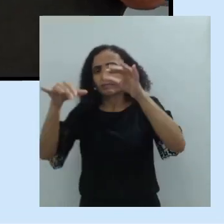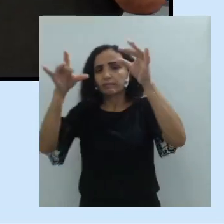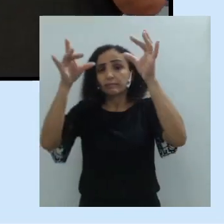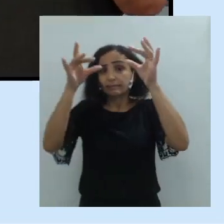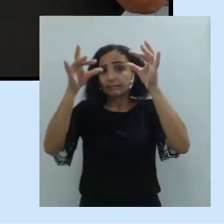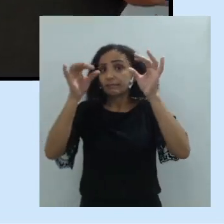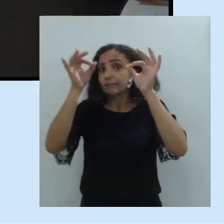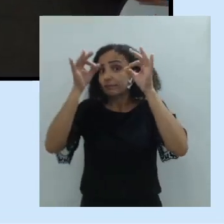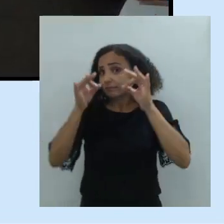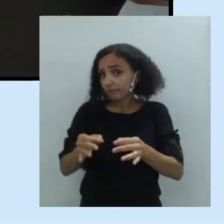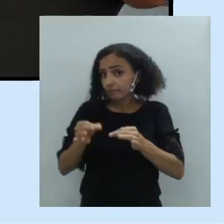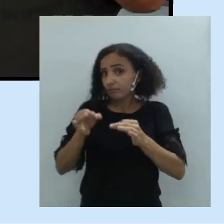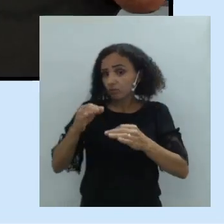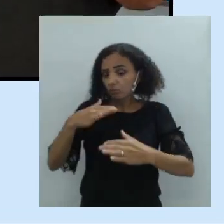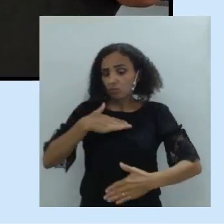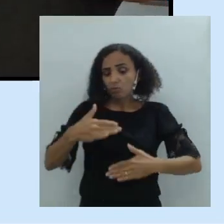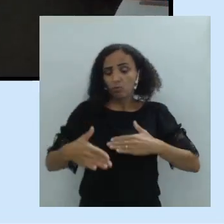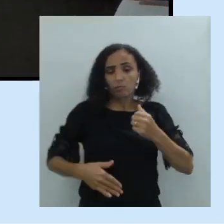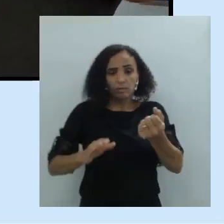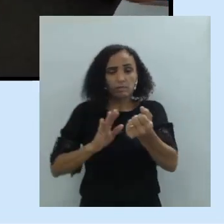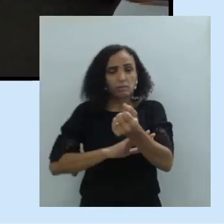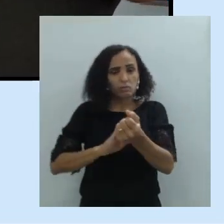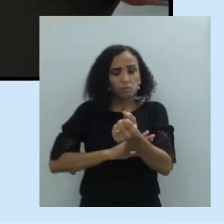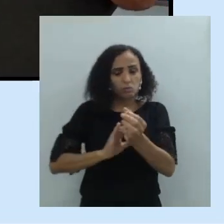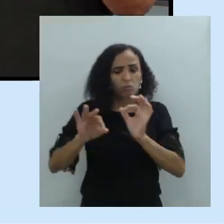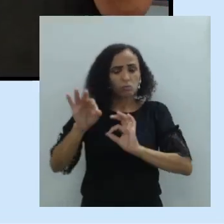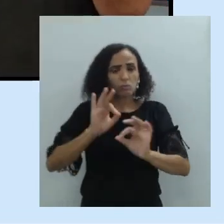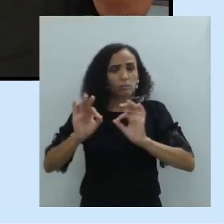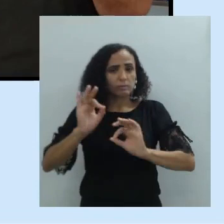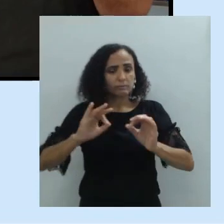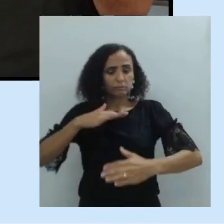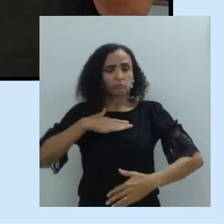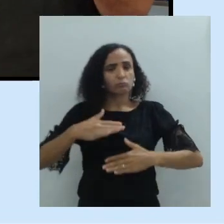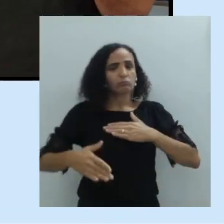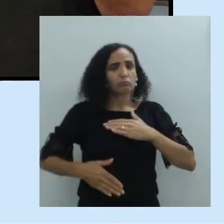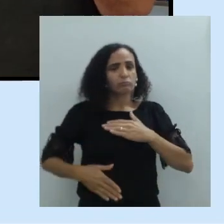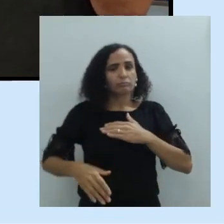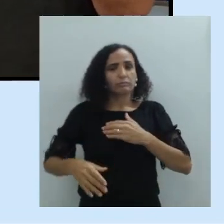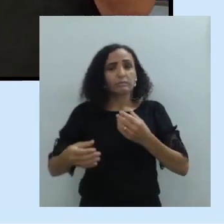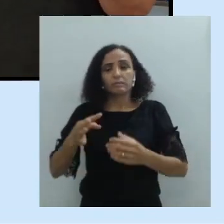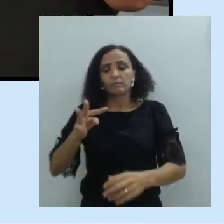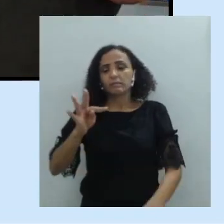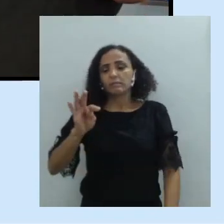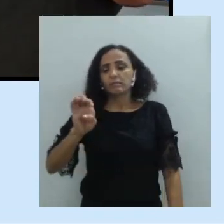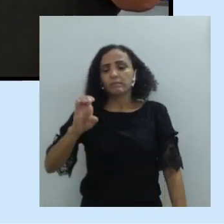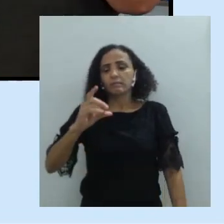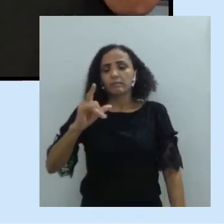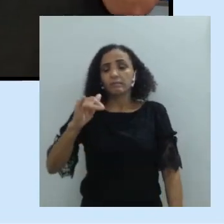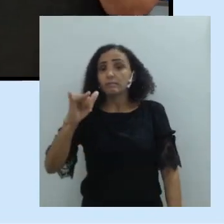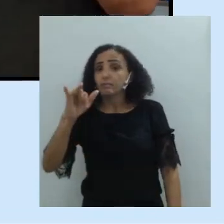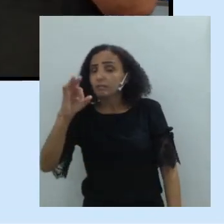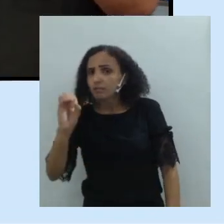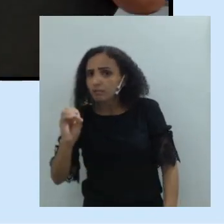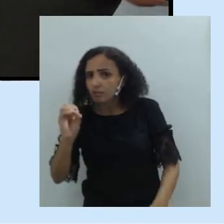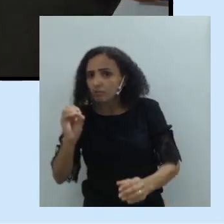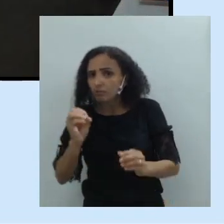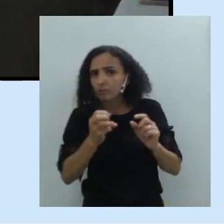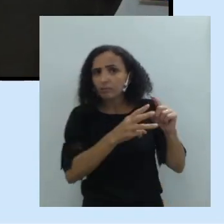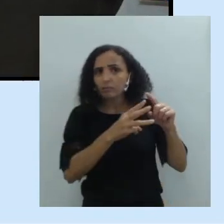Tecido, órgão e organismo. Do tecido, lembra que eu falei? Tecido epitelial, tecido